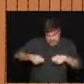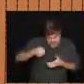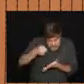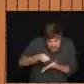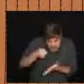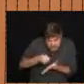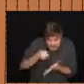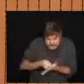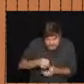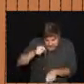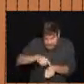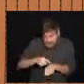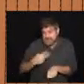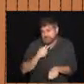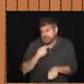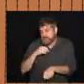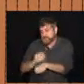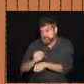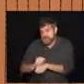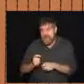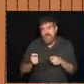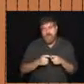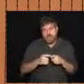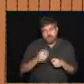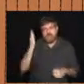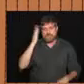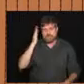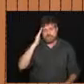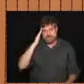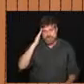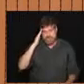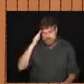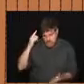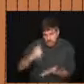necessária, o médico vai ter o discernimento para poder